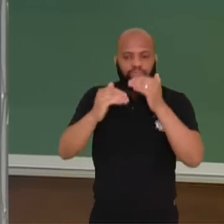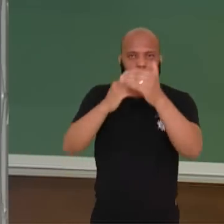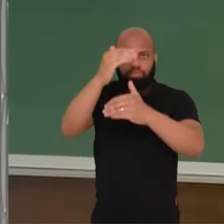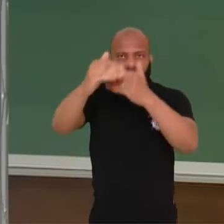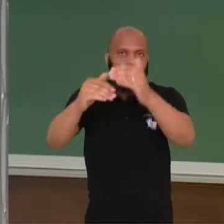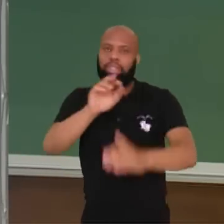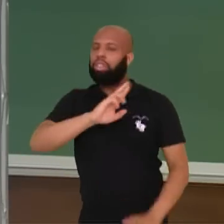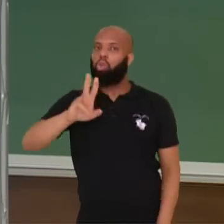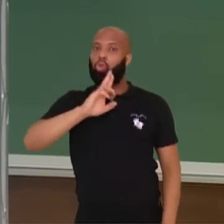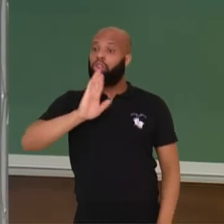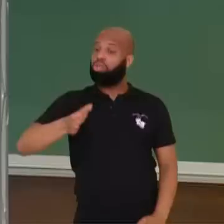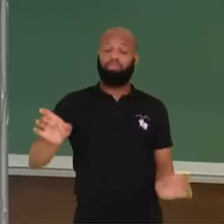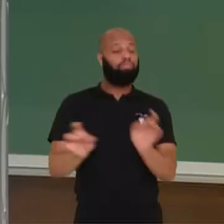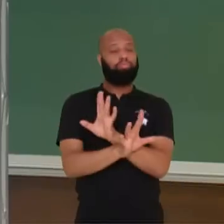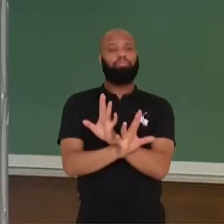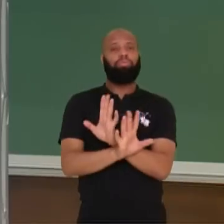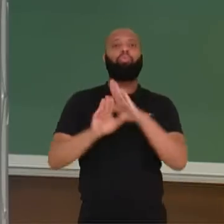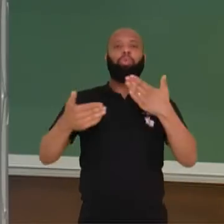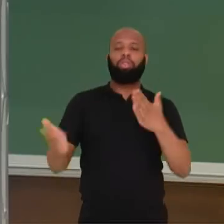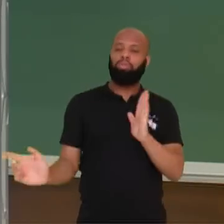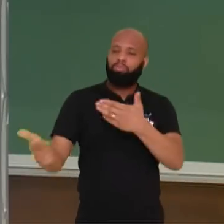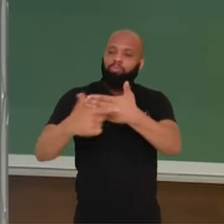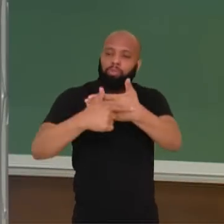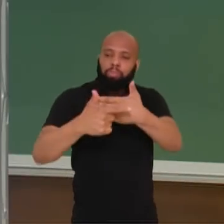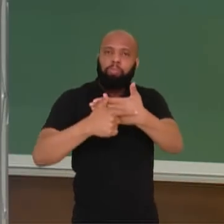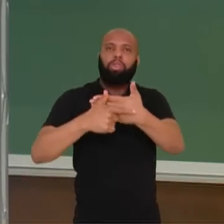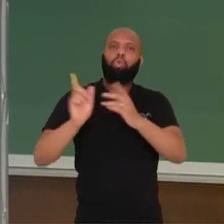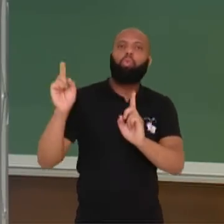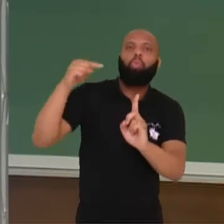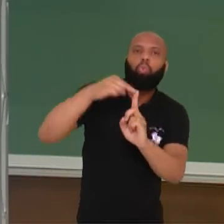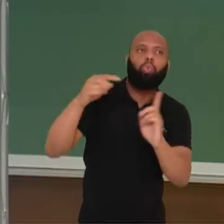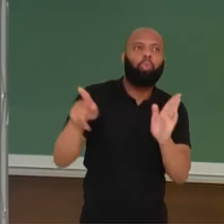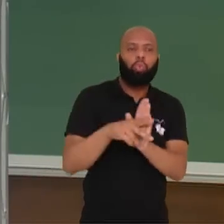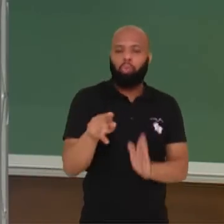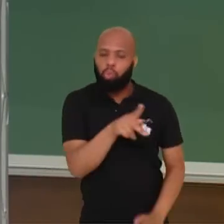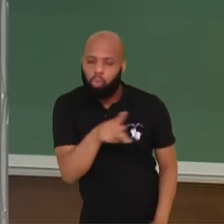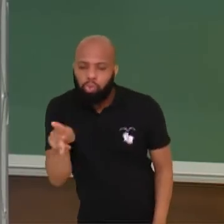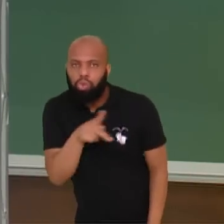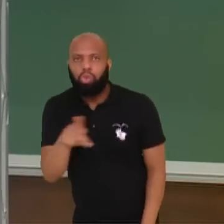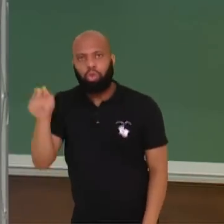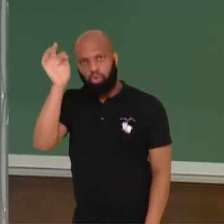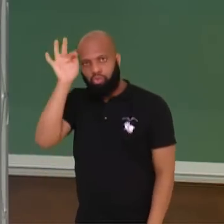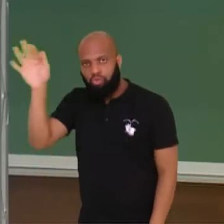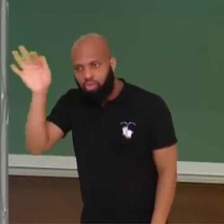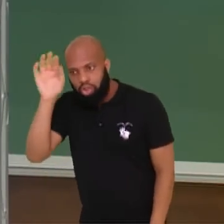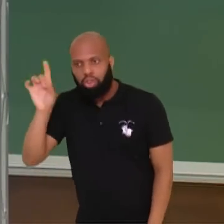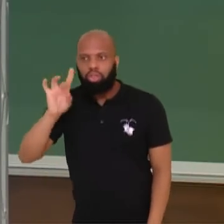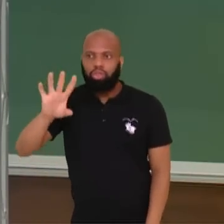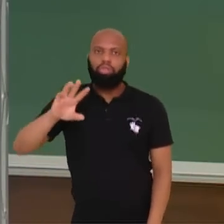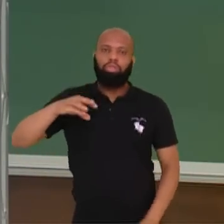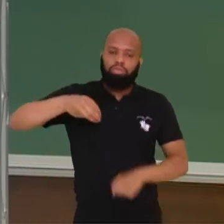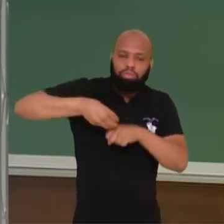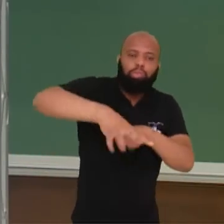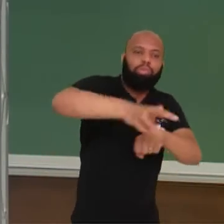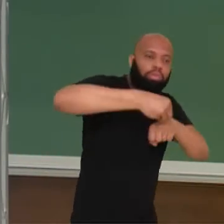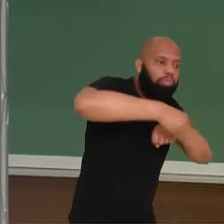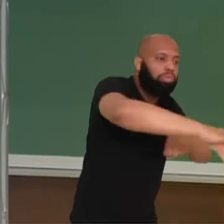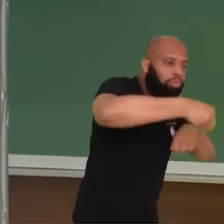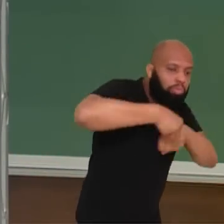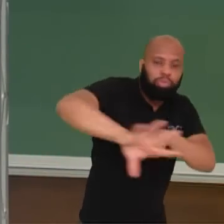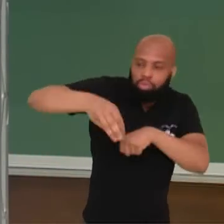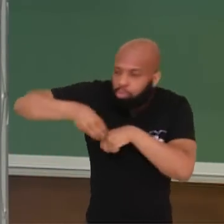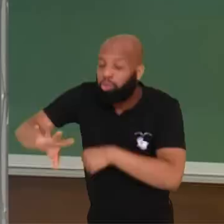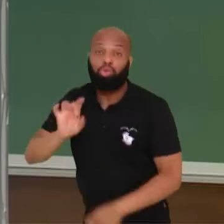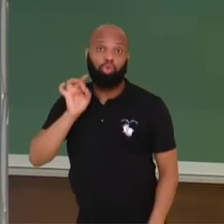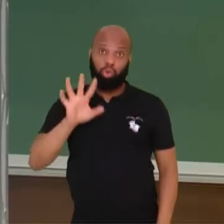uma cultura que já está pronta, portanto, o papel do professor, filósofo, é transmitir, é repassá-la